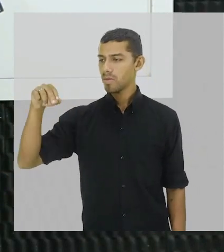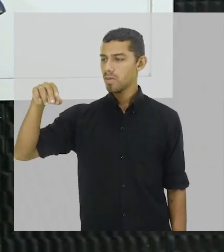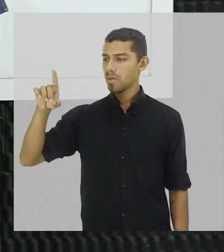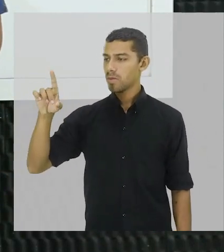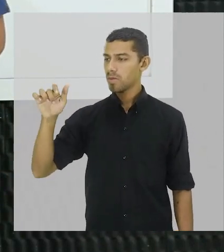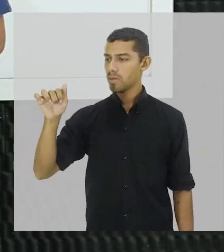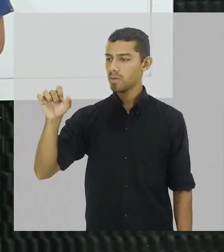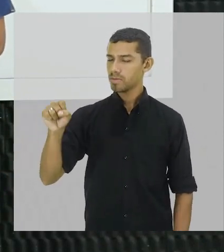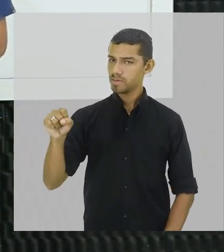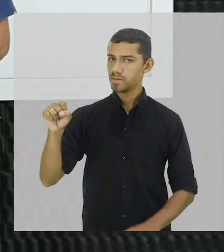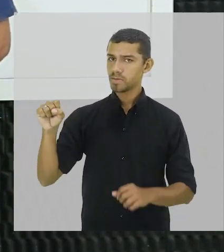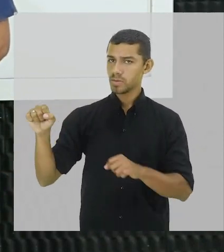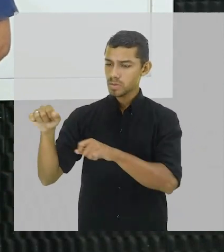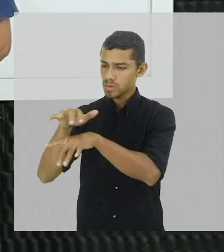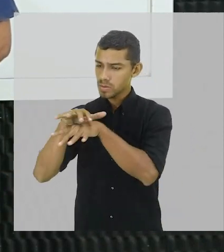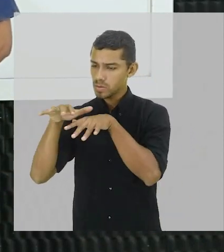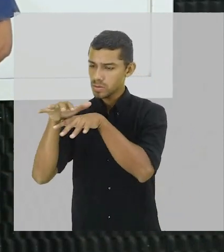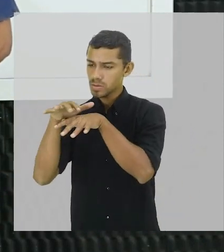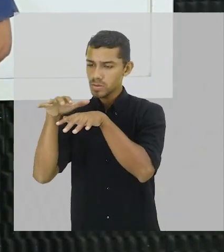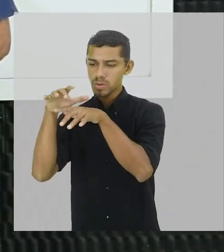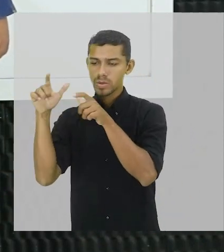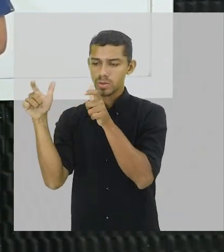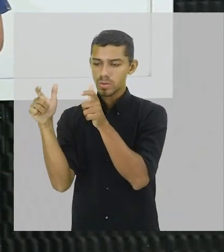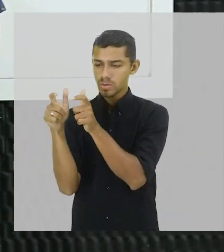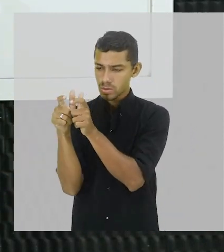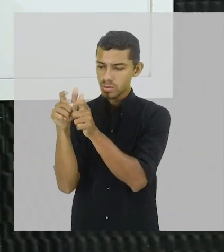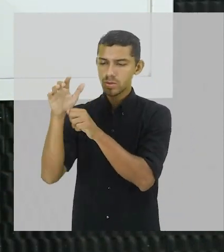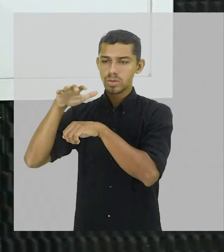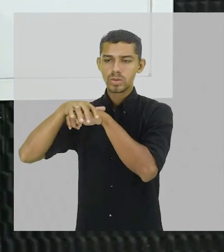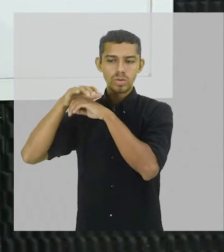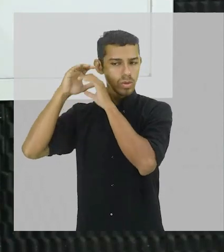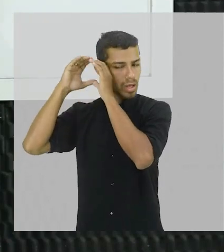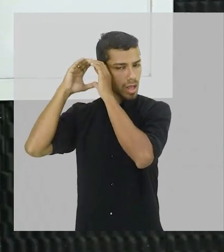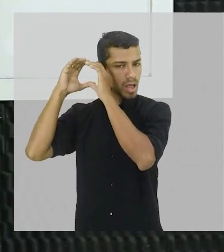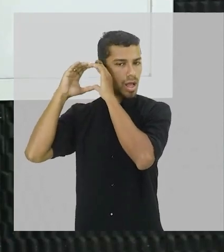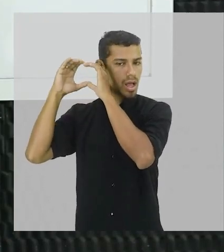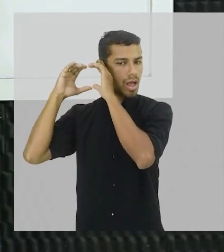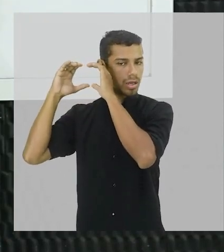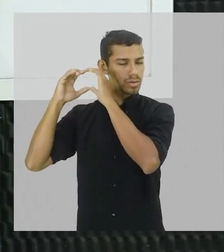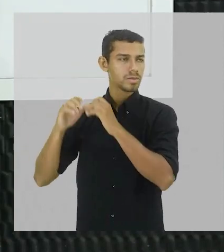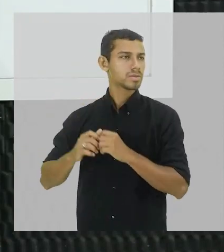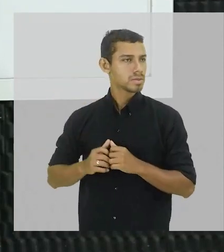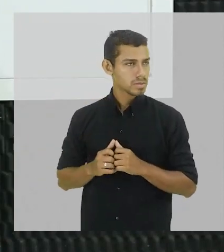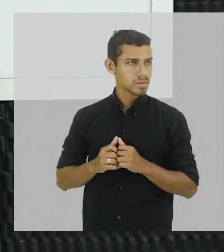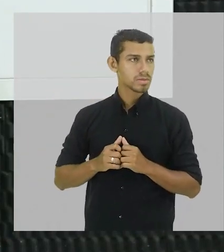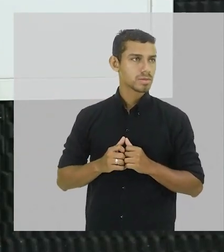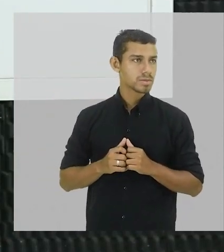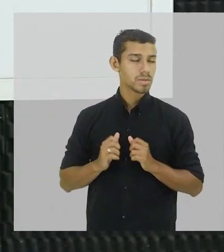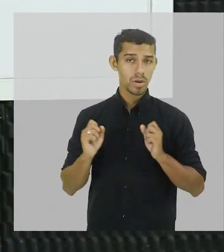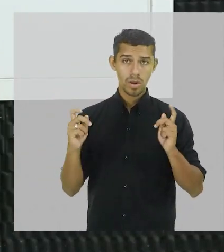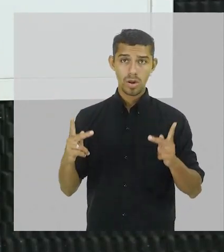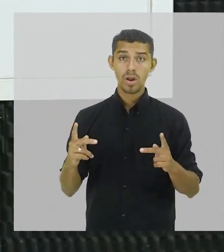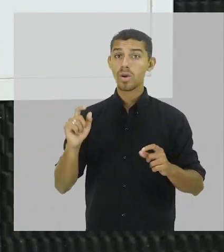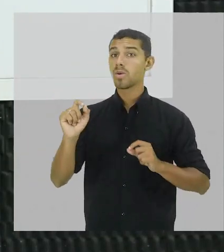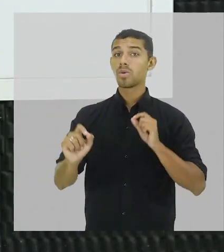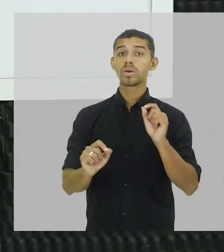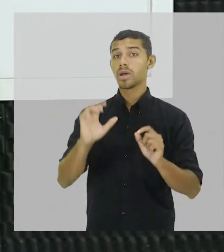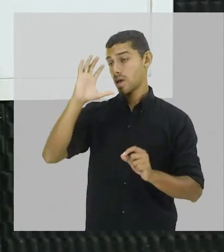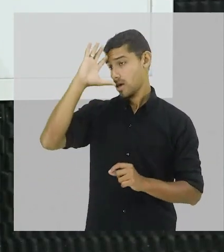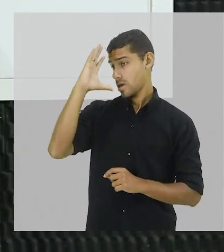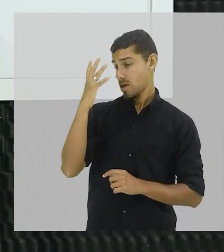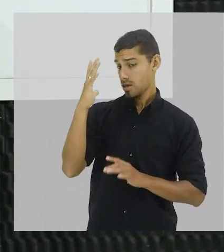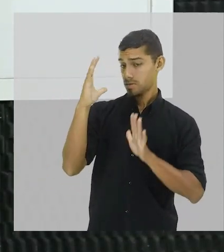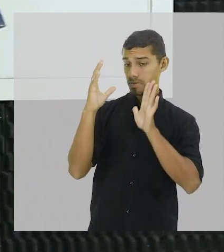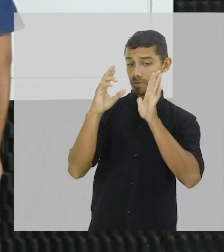grupo ali. Dentro dele nós temos a onda de rádio. Tá ok? Então, o que é que vai definir